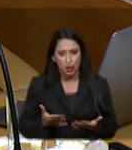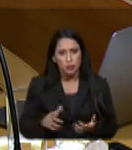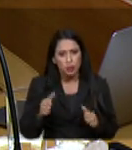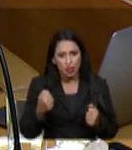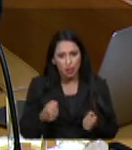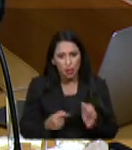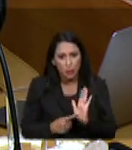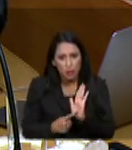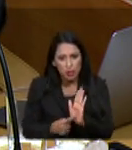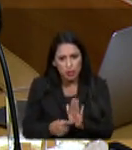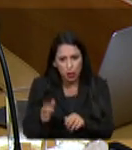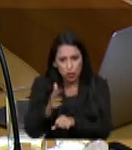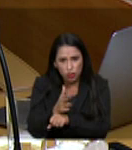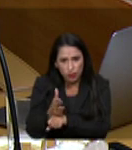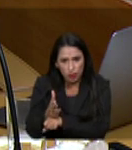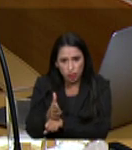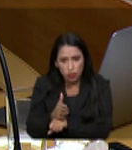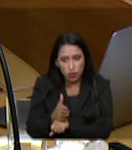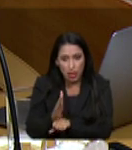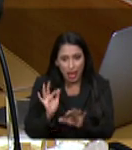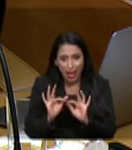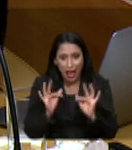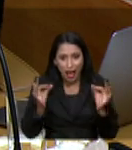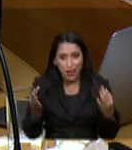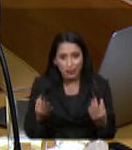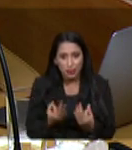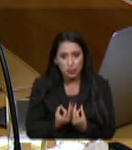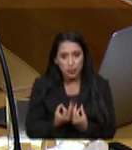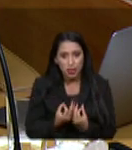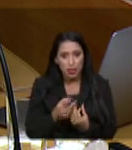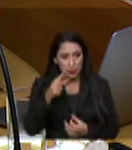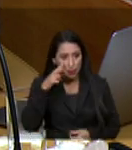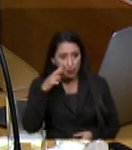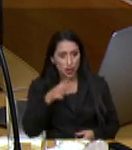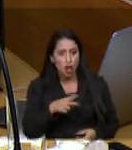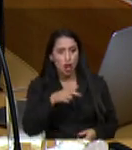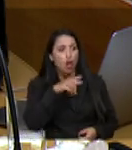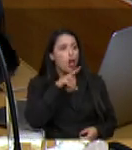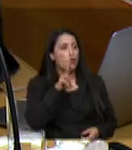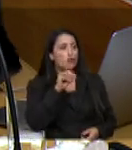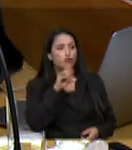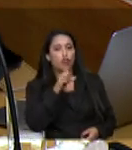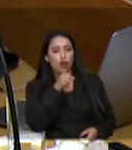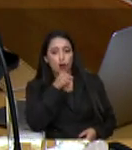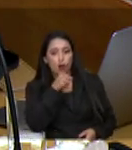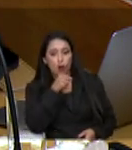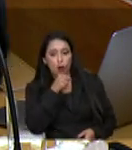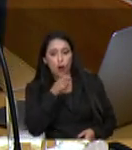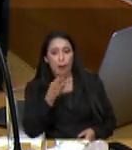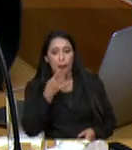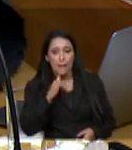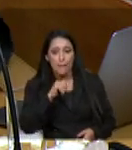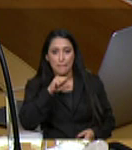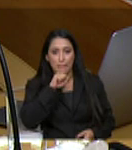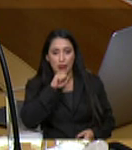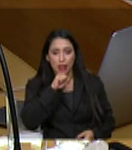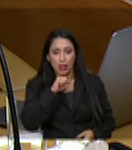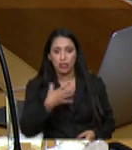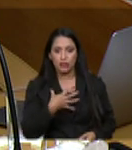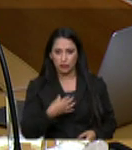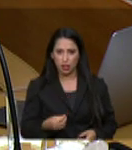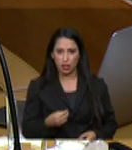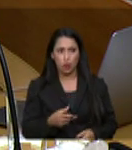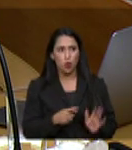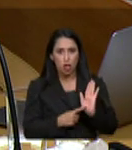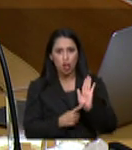vídeos e juntar a família na sala os avós os pais e os filhos e passar